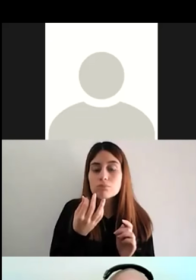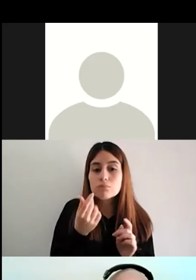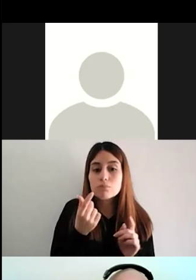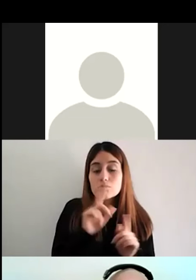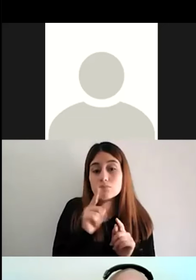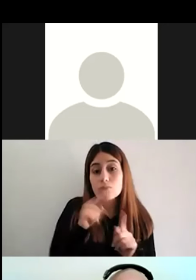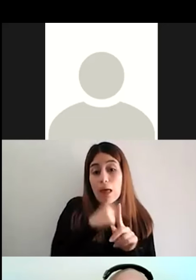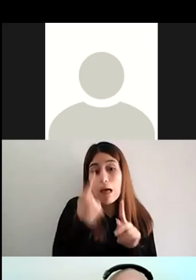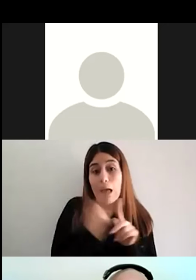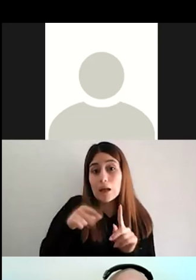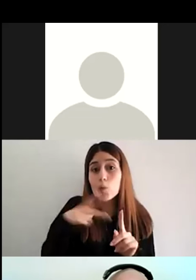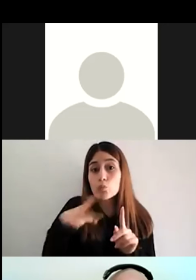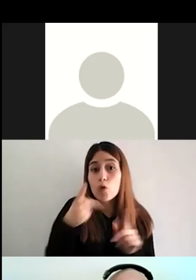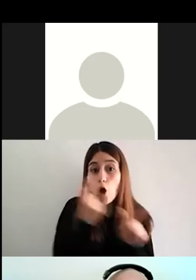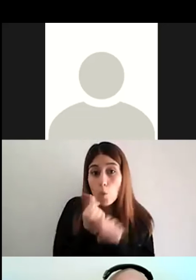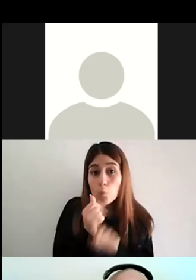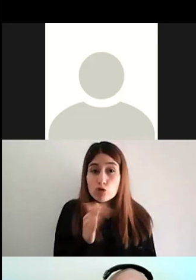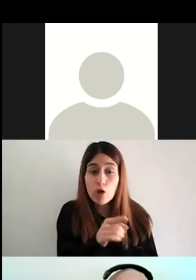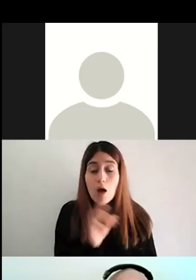nestes anos e no nosso mercado.